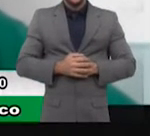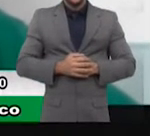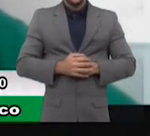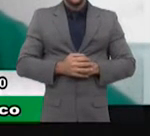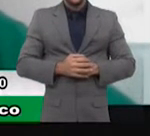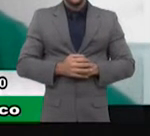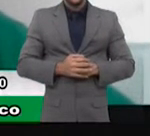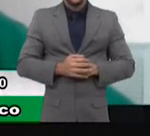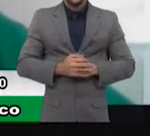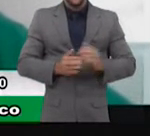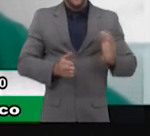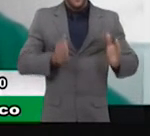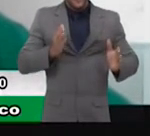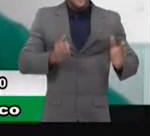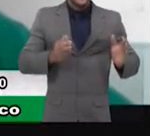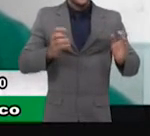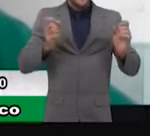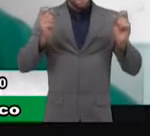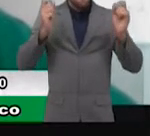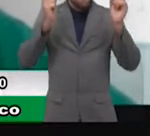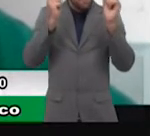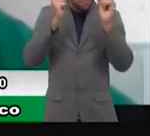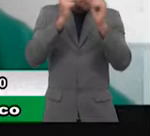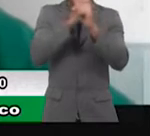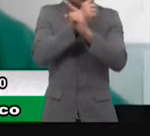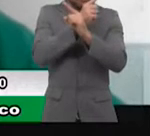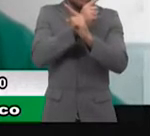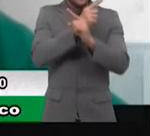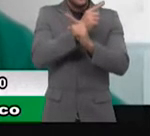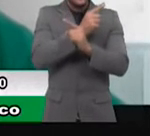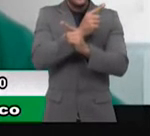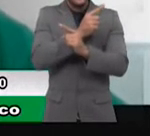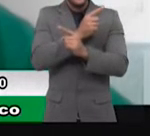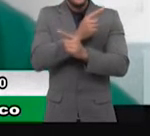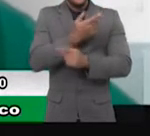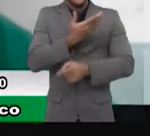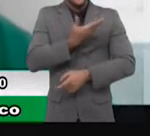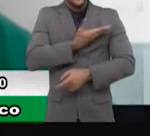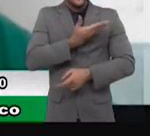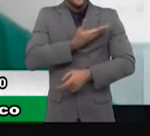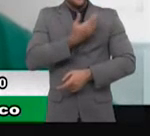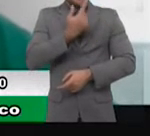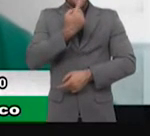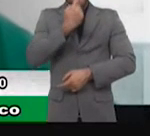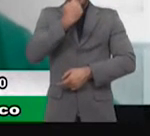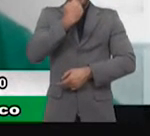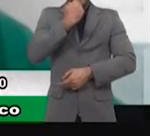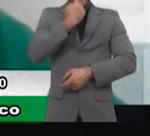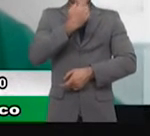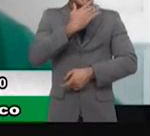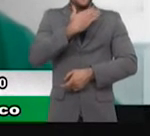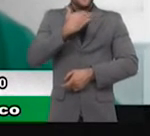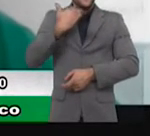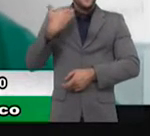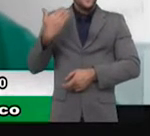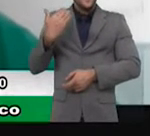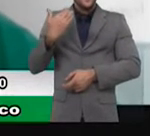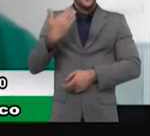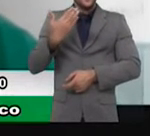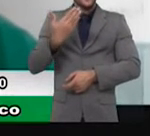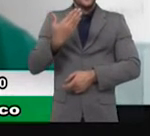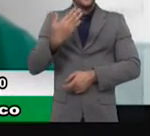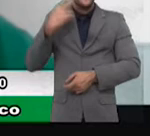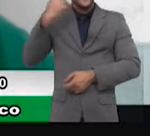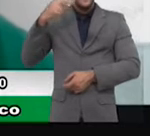momento muito difícil, onde perdi um grande amigo, um grande irmão, um grande